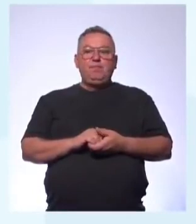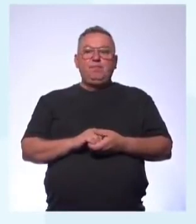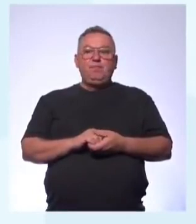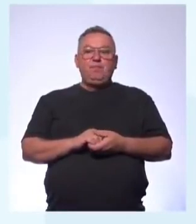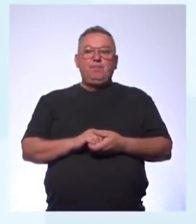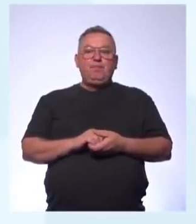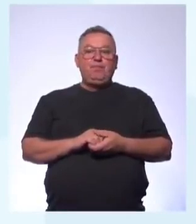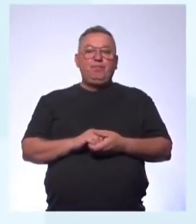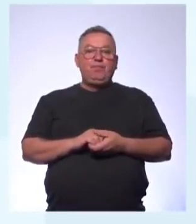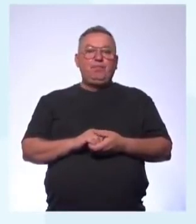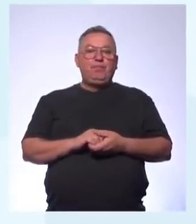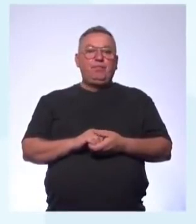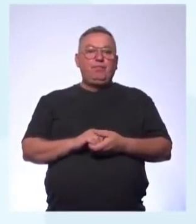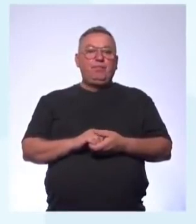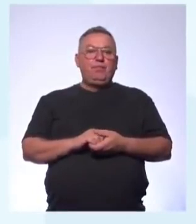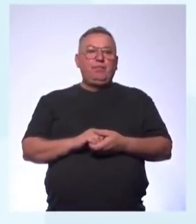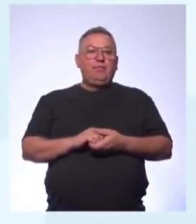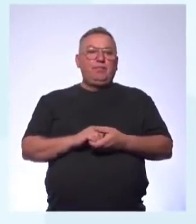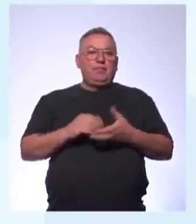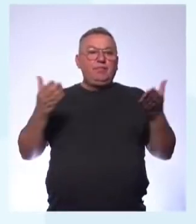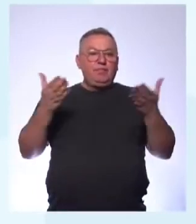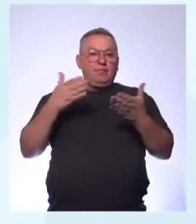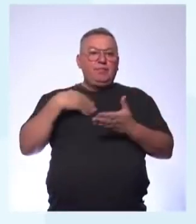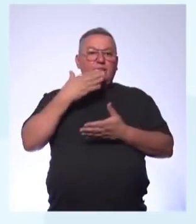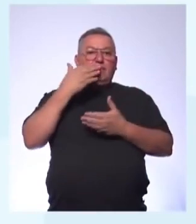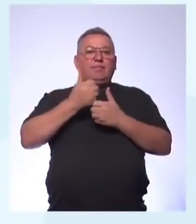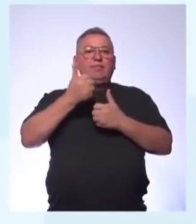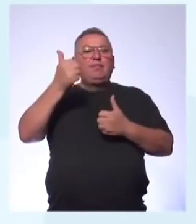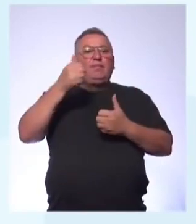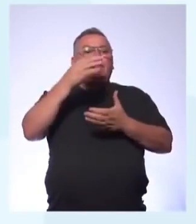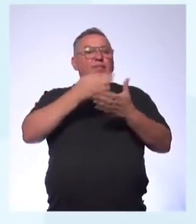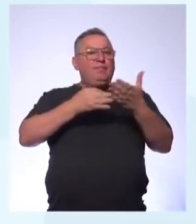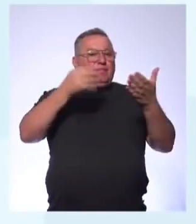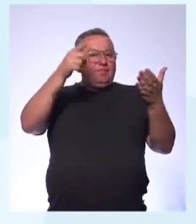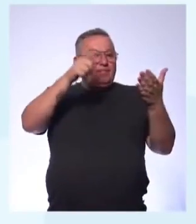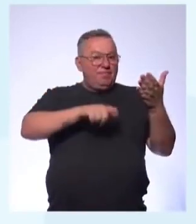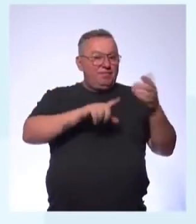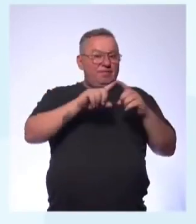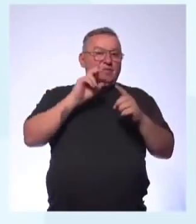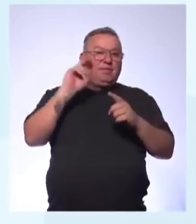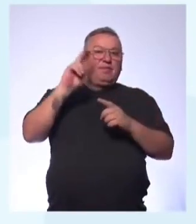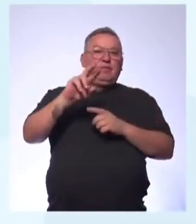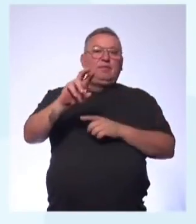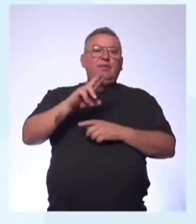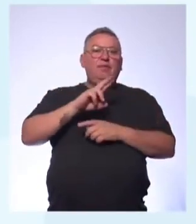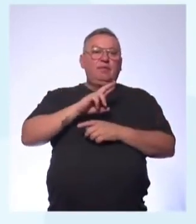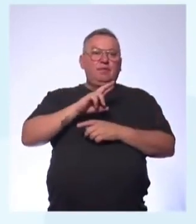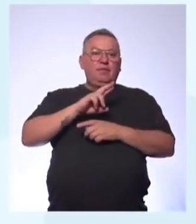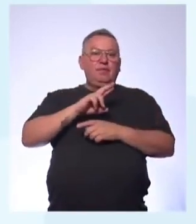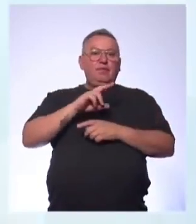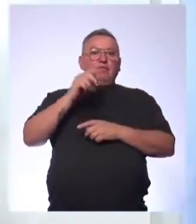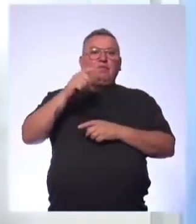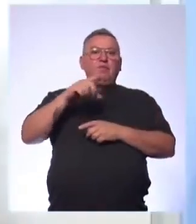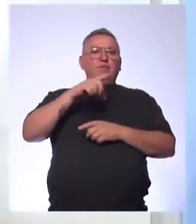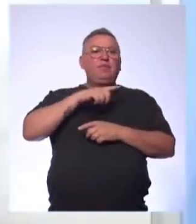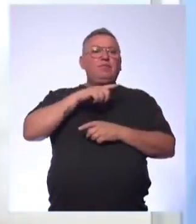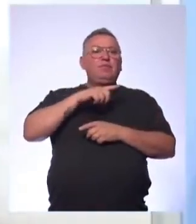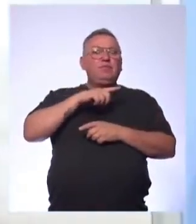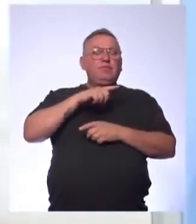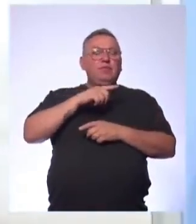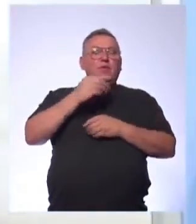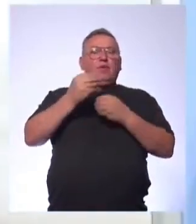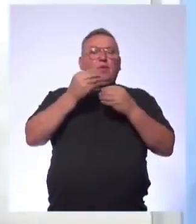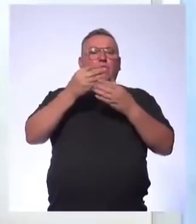is a comic strip. Agora, eu vou pedir para o diretor colocar o texto de novo ali para a gente olhar as respostas, aonde estão na